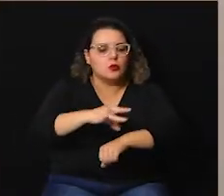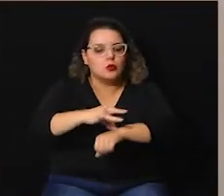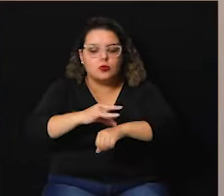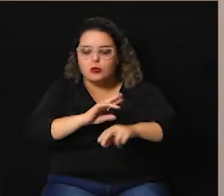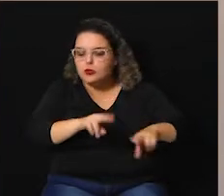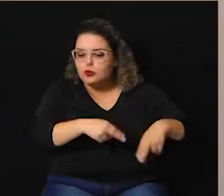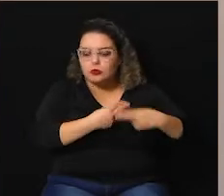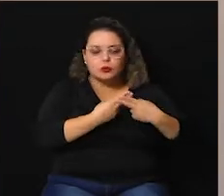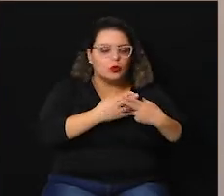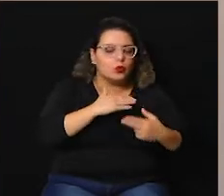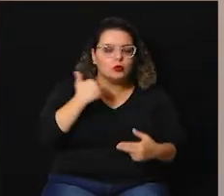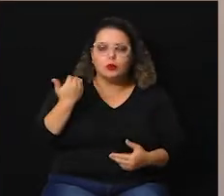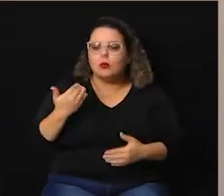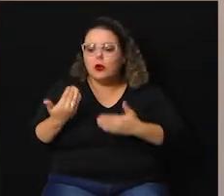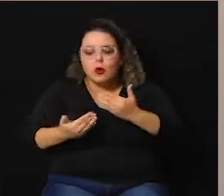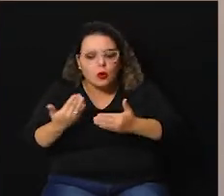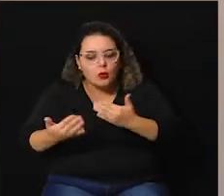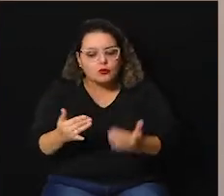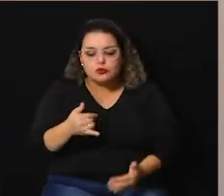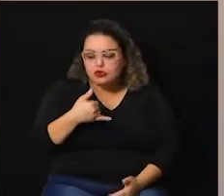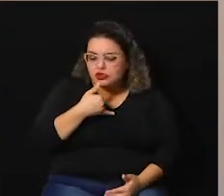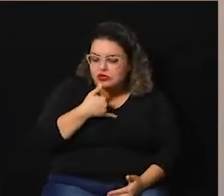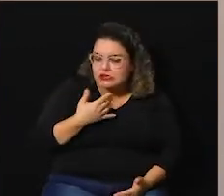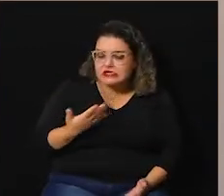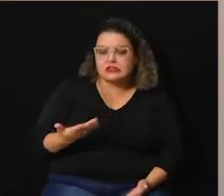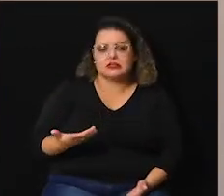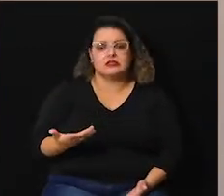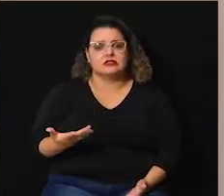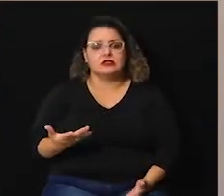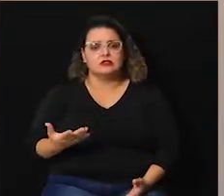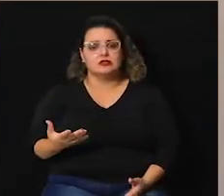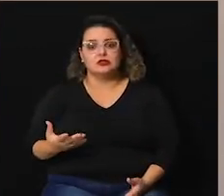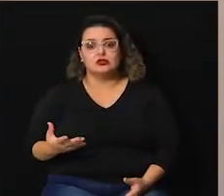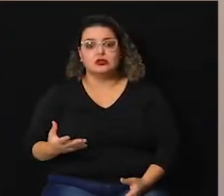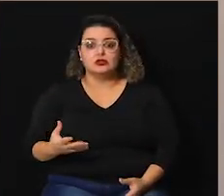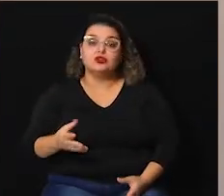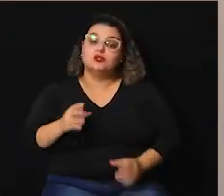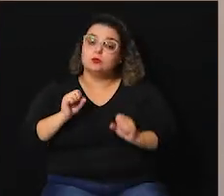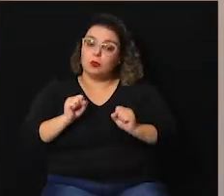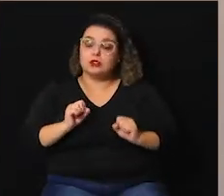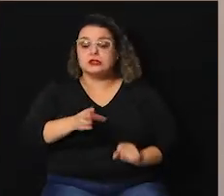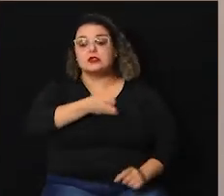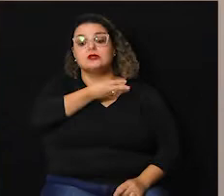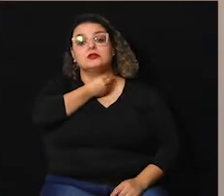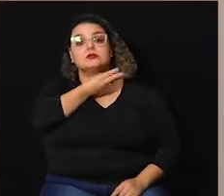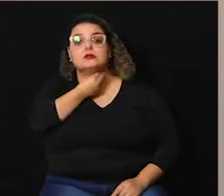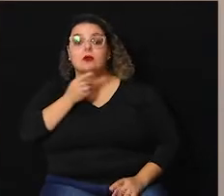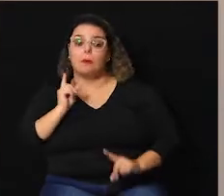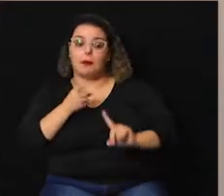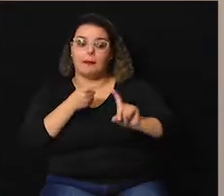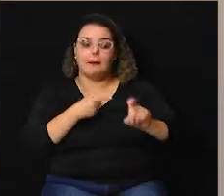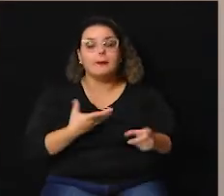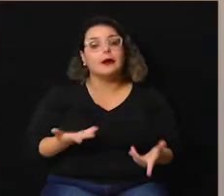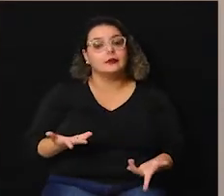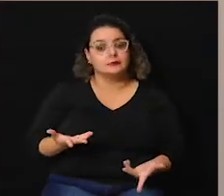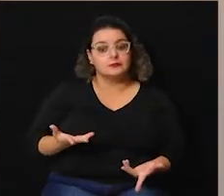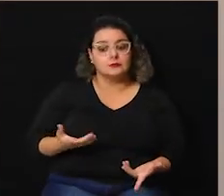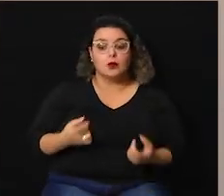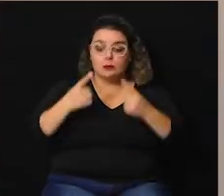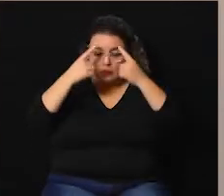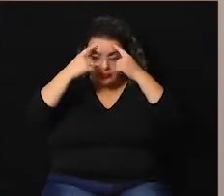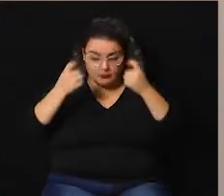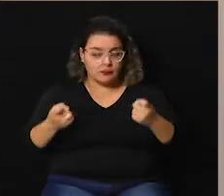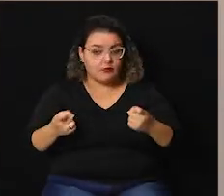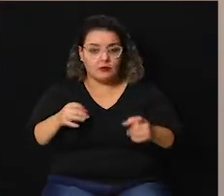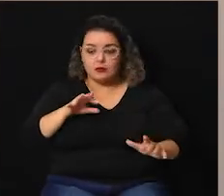uma morte, um processo de tristeza, de assédio, que pode ser tanto moral quanto sexual, uma